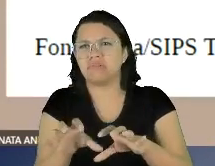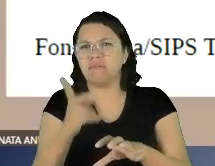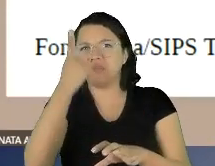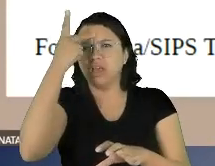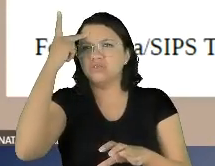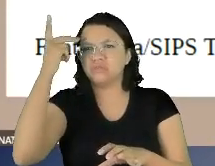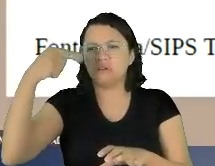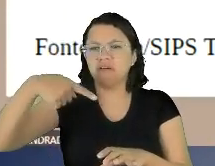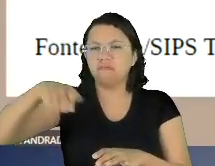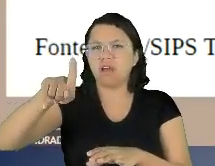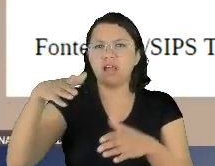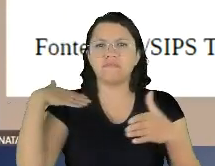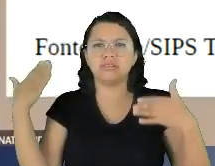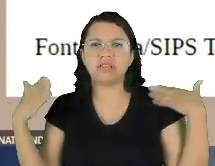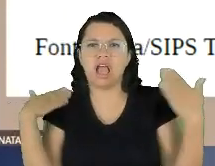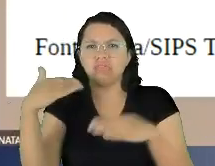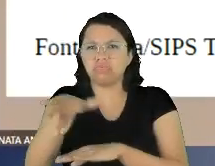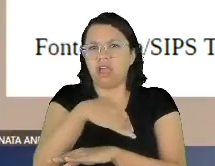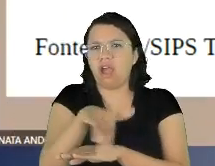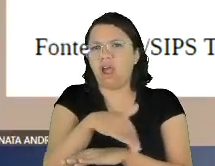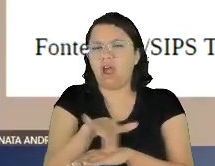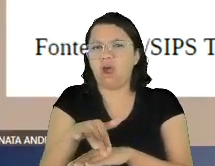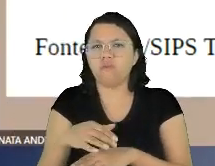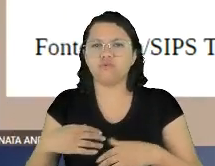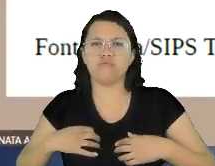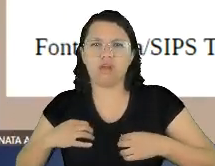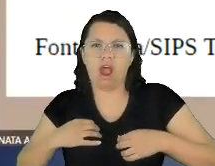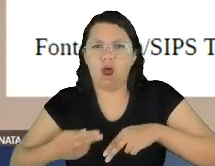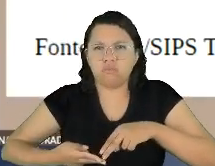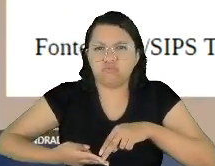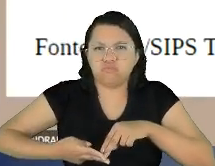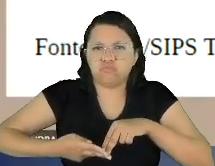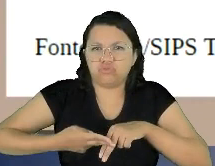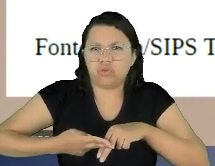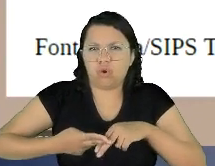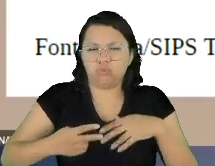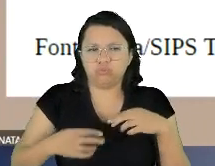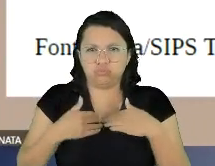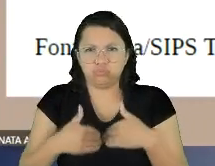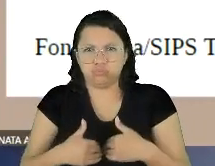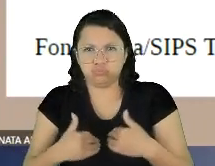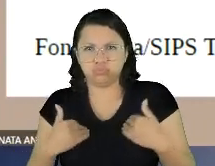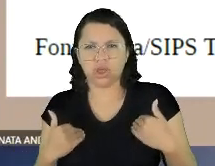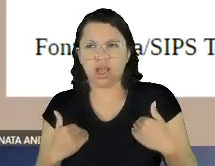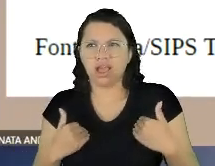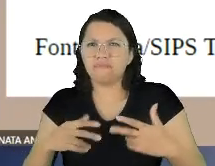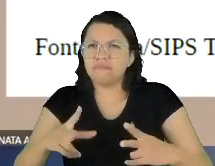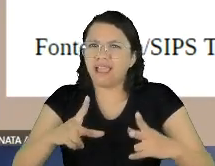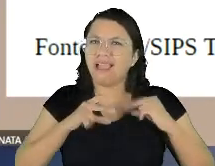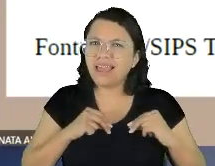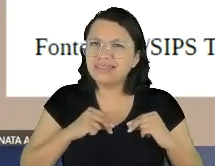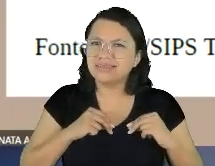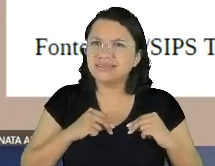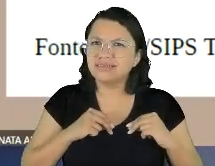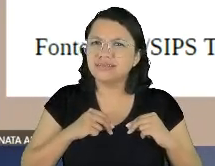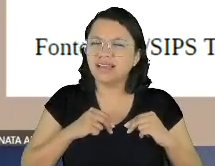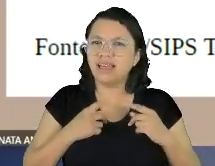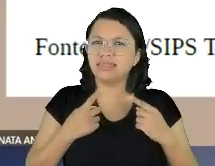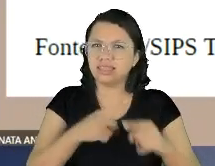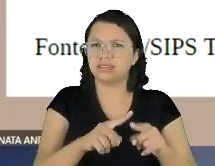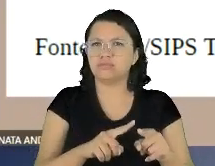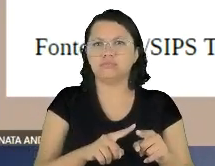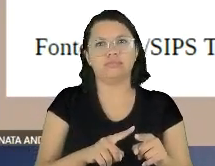sai na rua com uma roupa menor, mais decotada, e ela merece ser atacada? Isso é muito forte e é